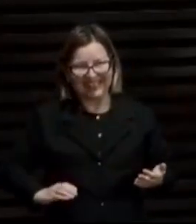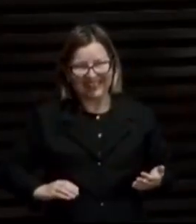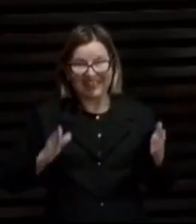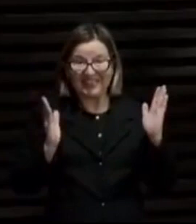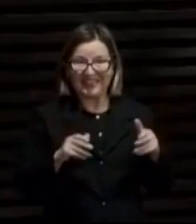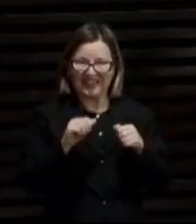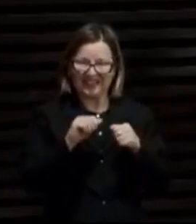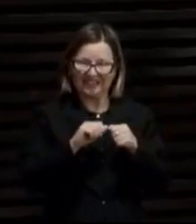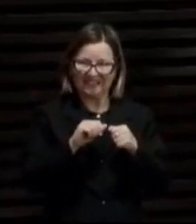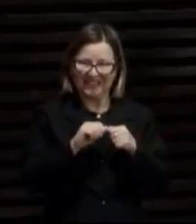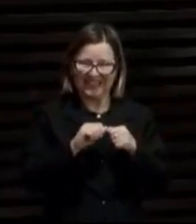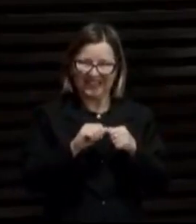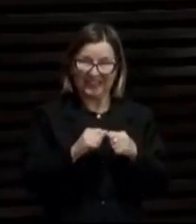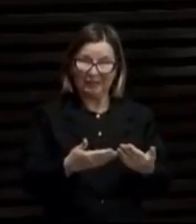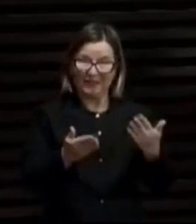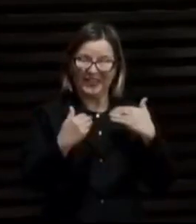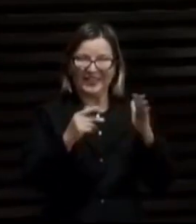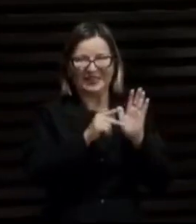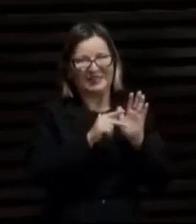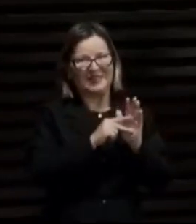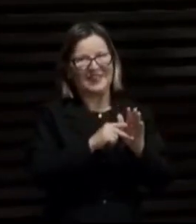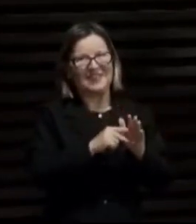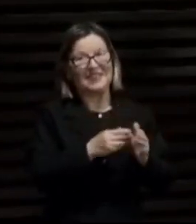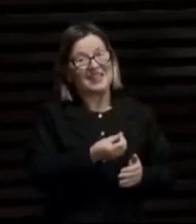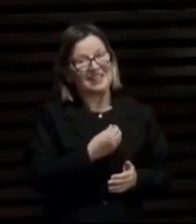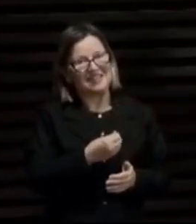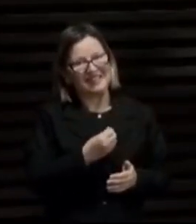favor. Pegue isso para você.